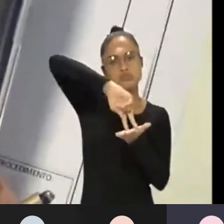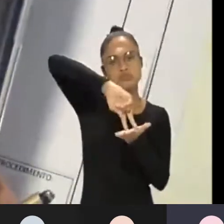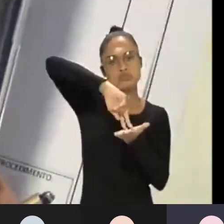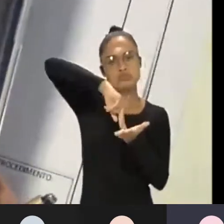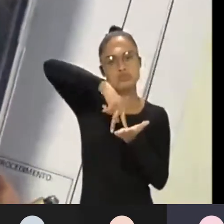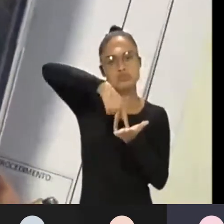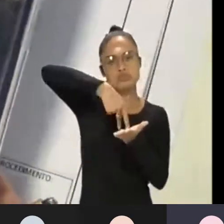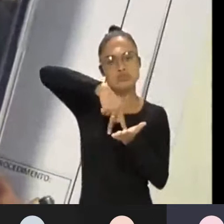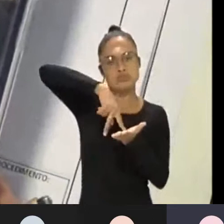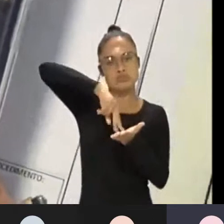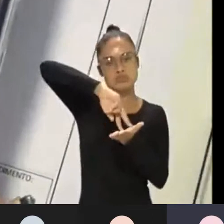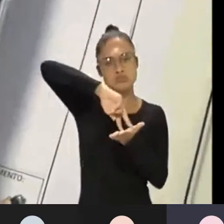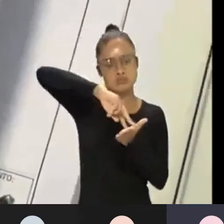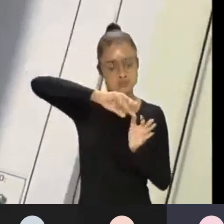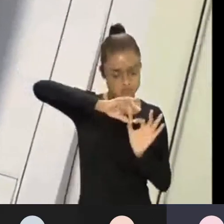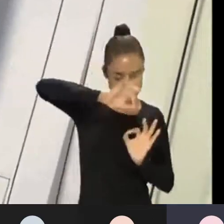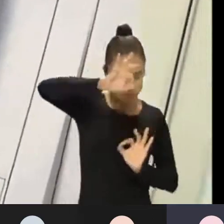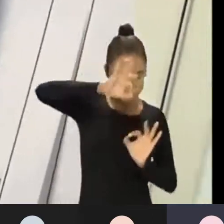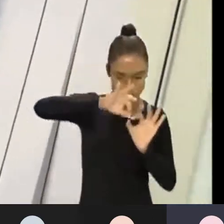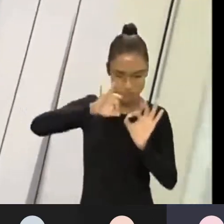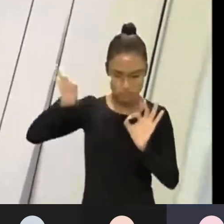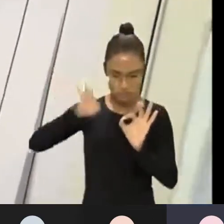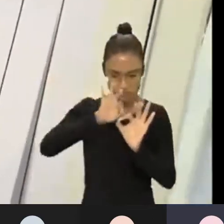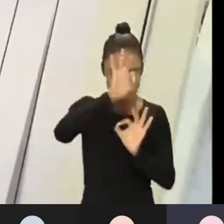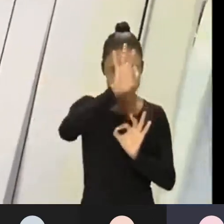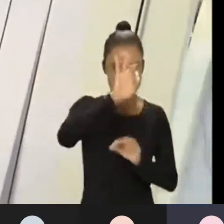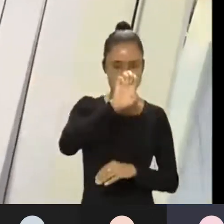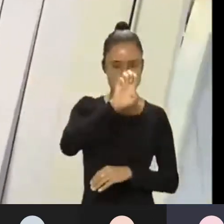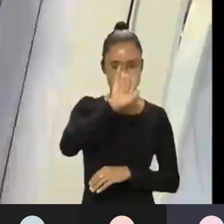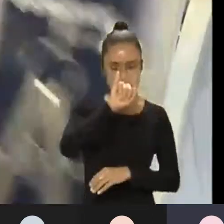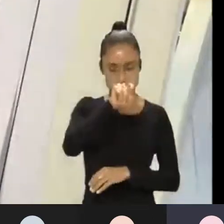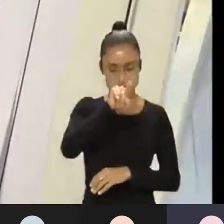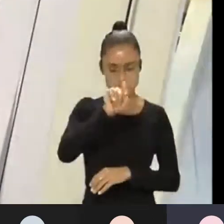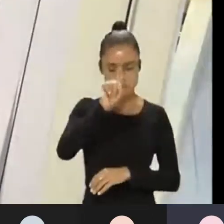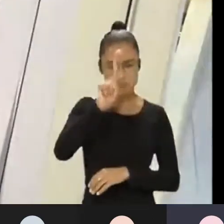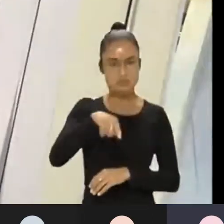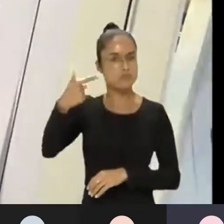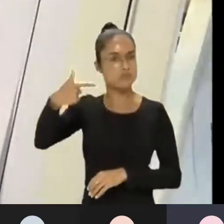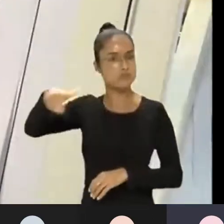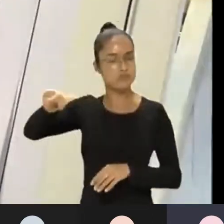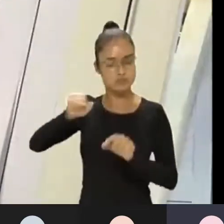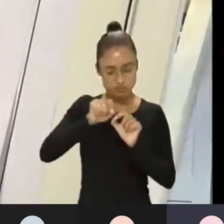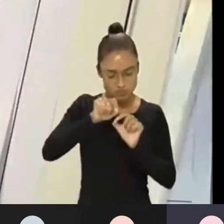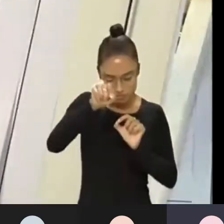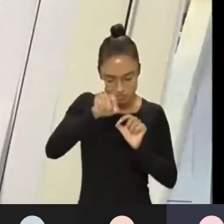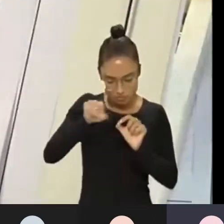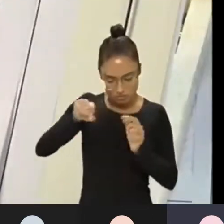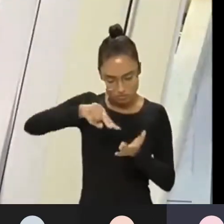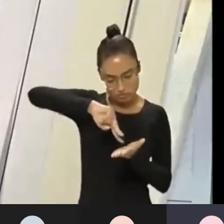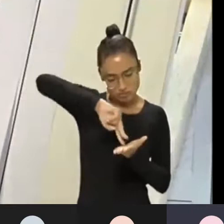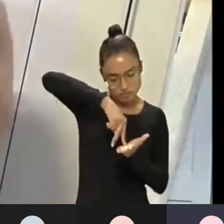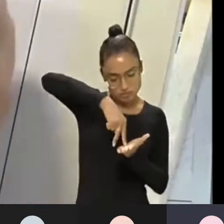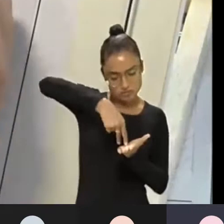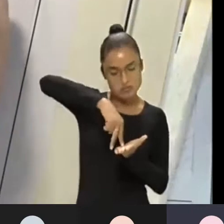outras medidas de cota e afastamento, e a partir disso você daí faz as